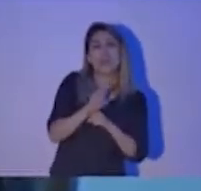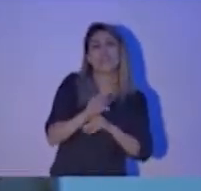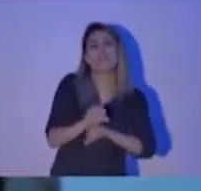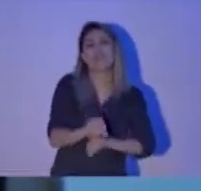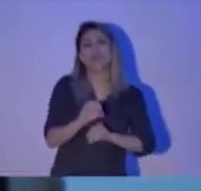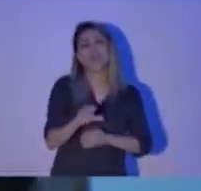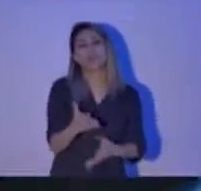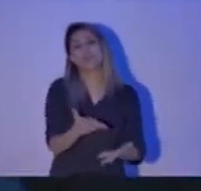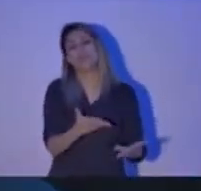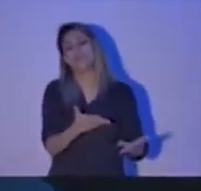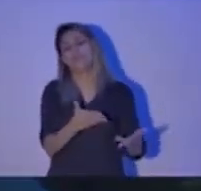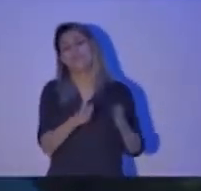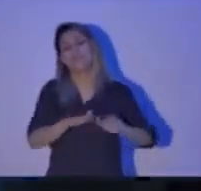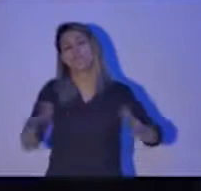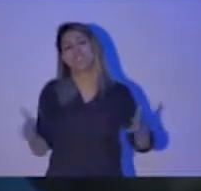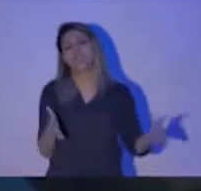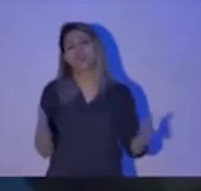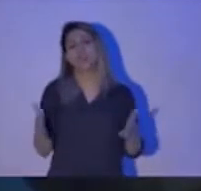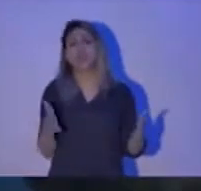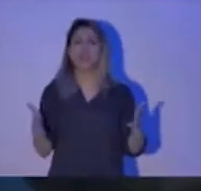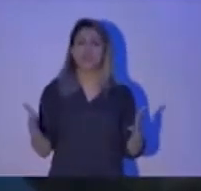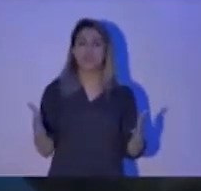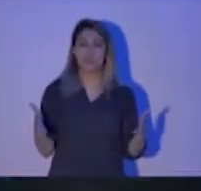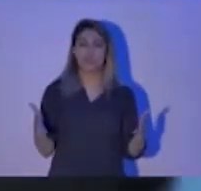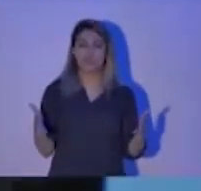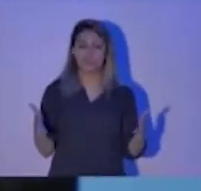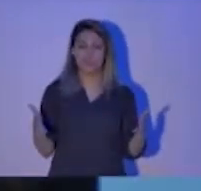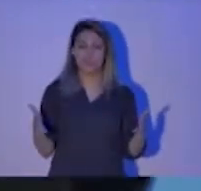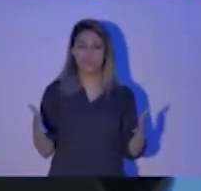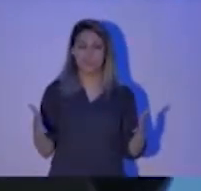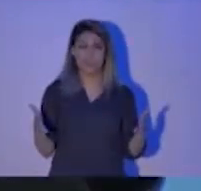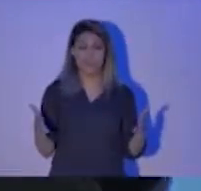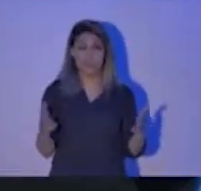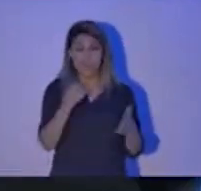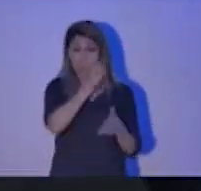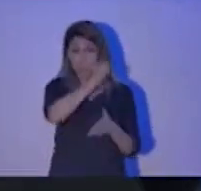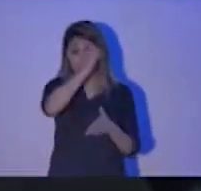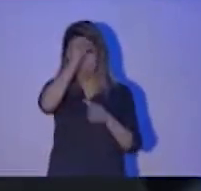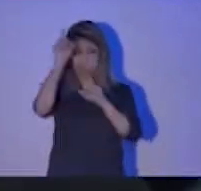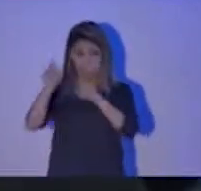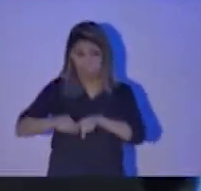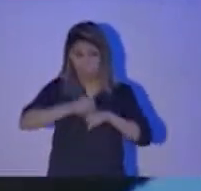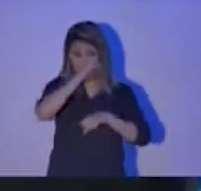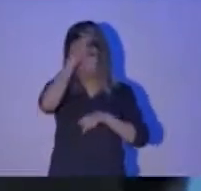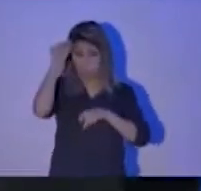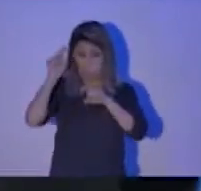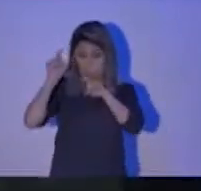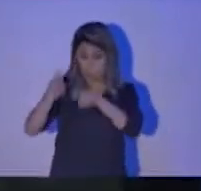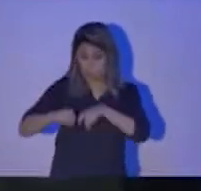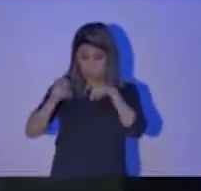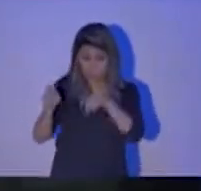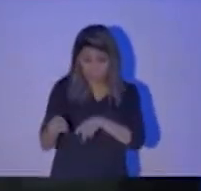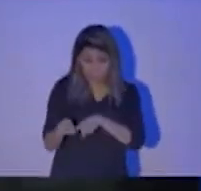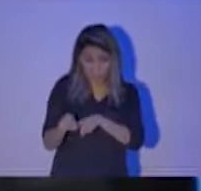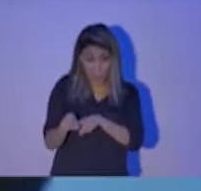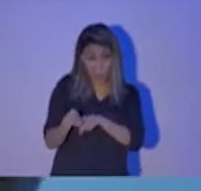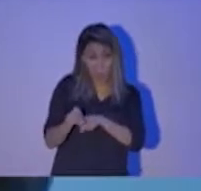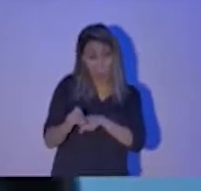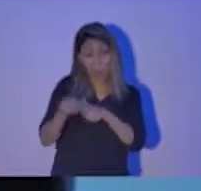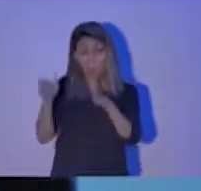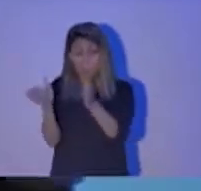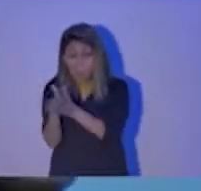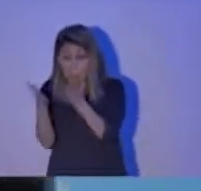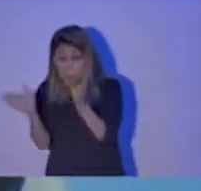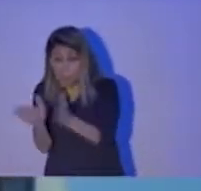que tem menos recurso é o município. E aí você joga o momento mais sagrado no combate à desigualdade, e